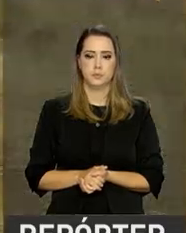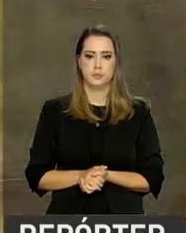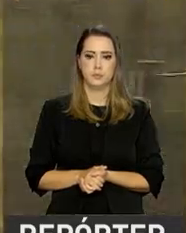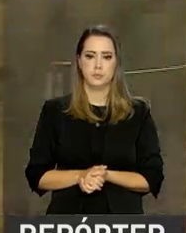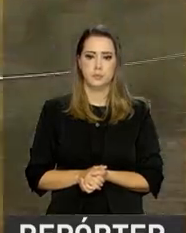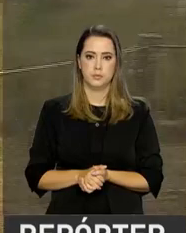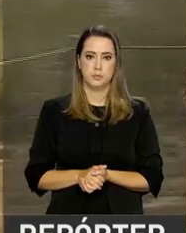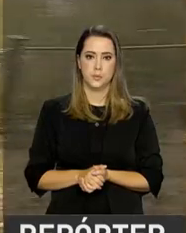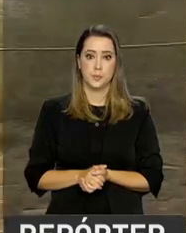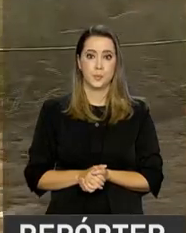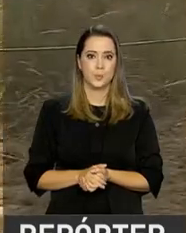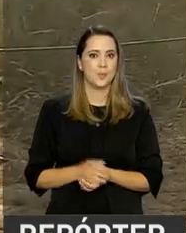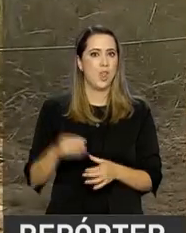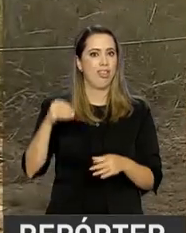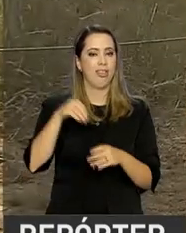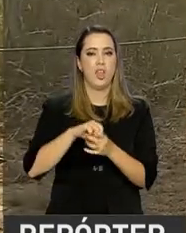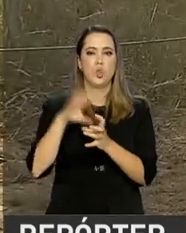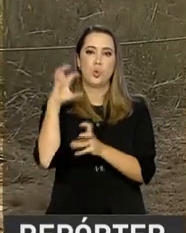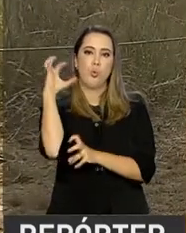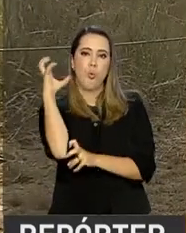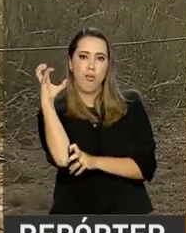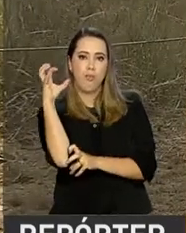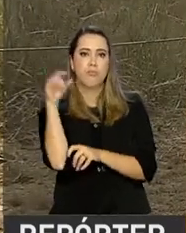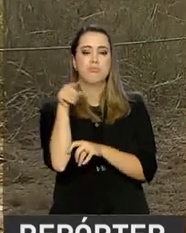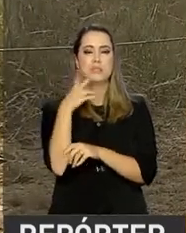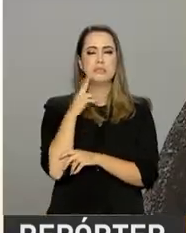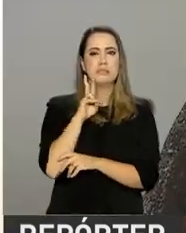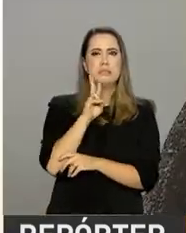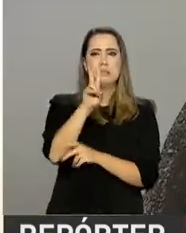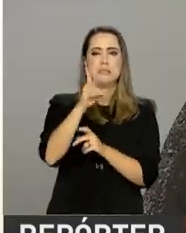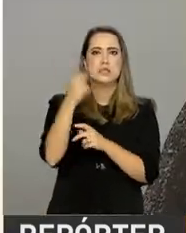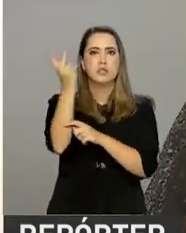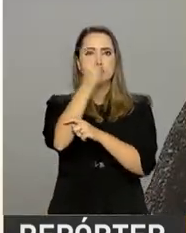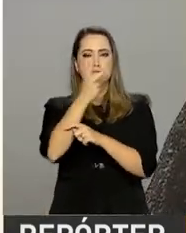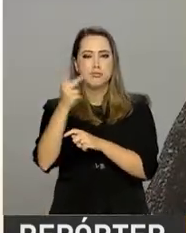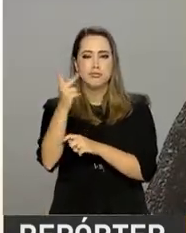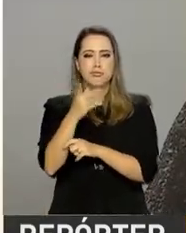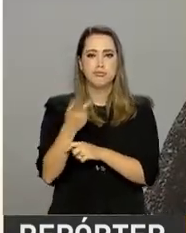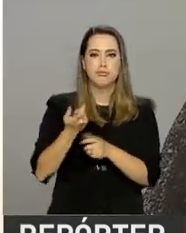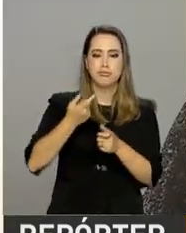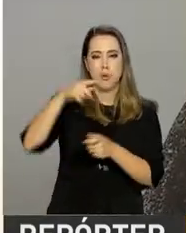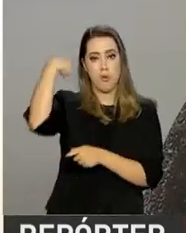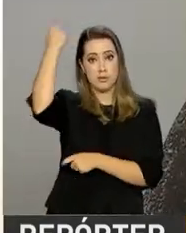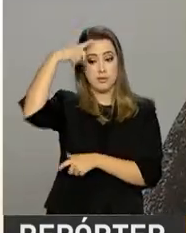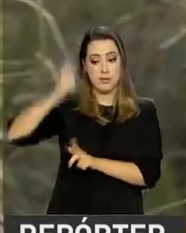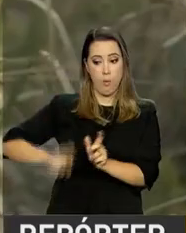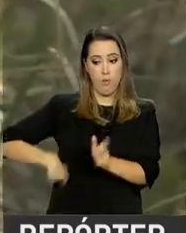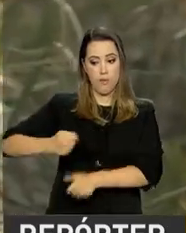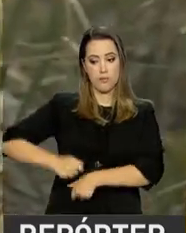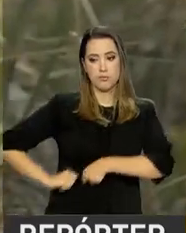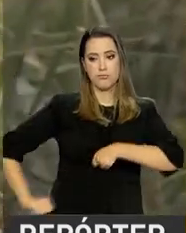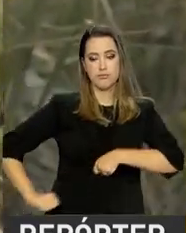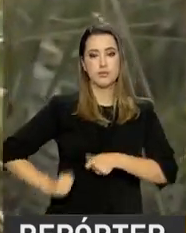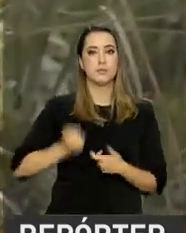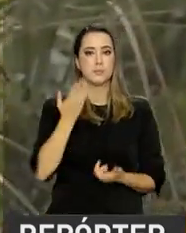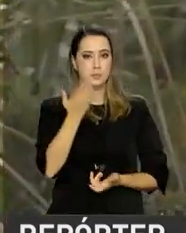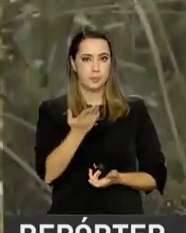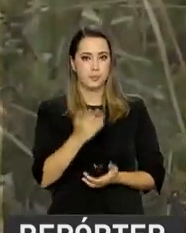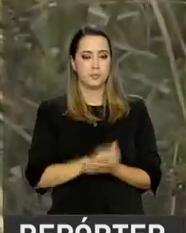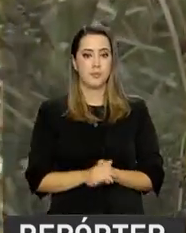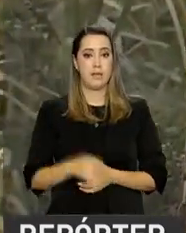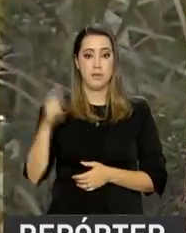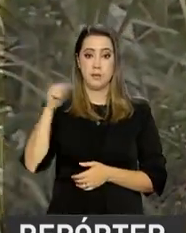no meio do cerrado uma imagem de são francisco indica o berço do rio da integração nacional é aqui neste local